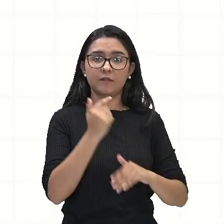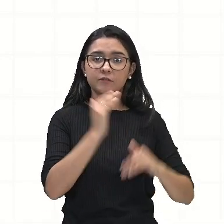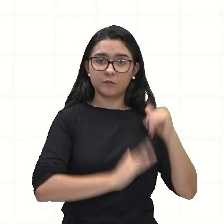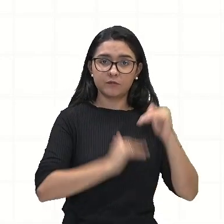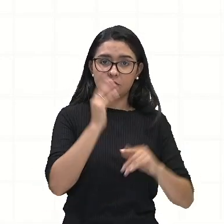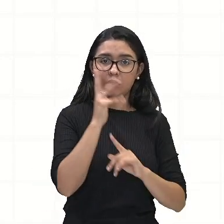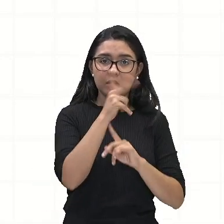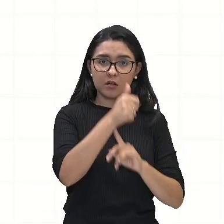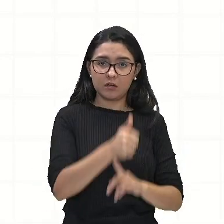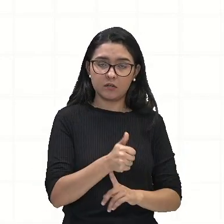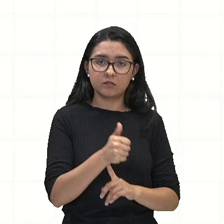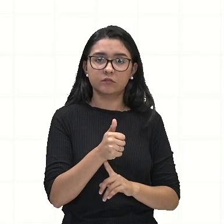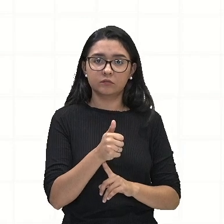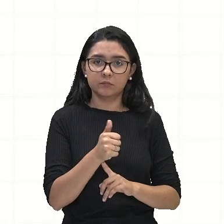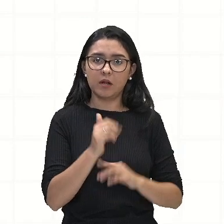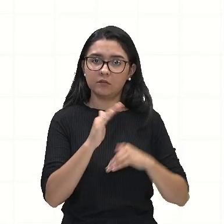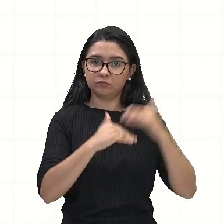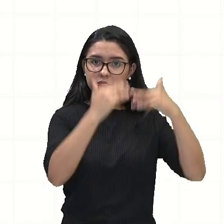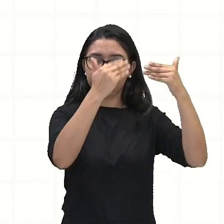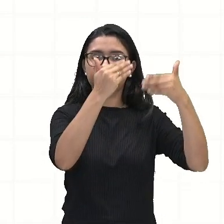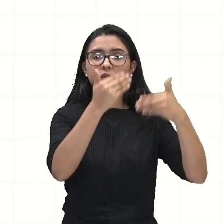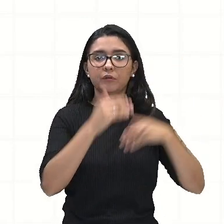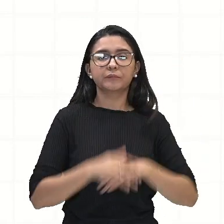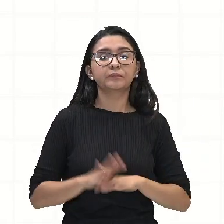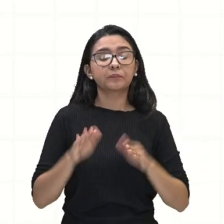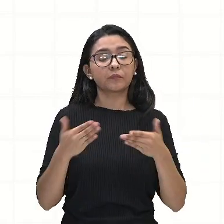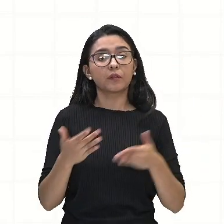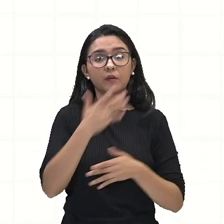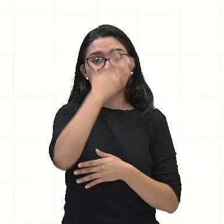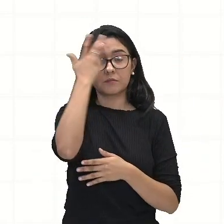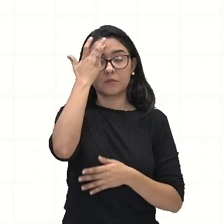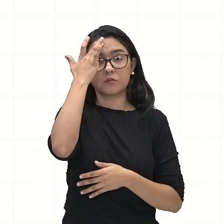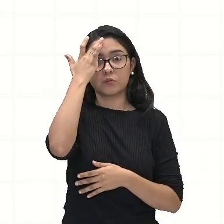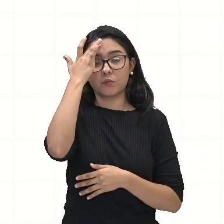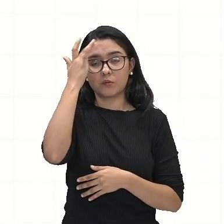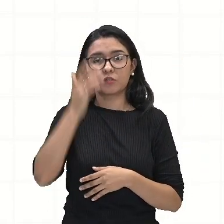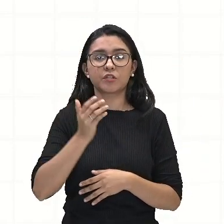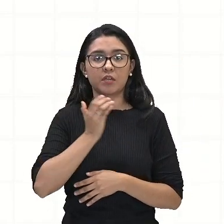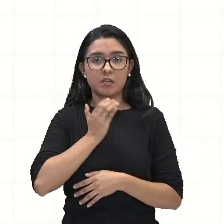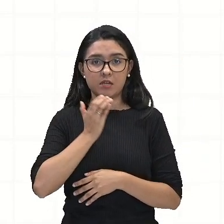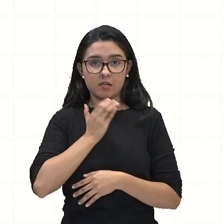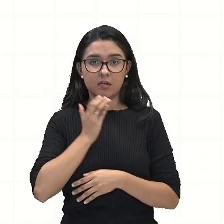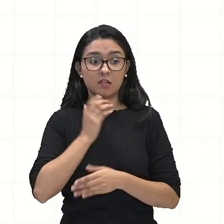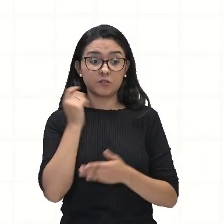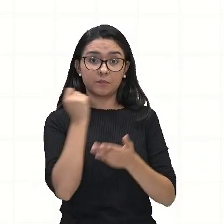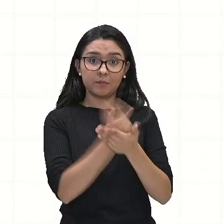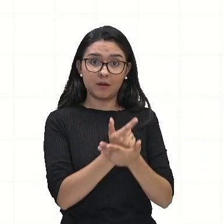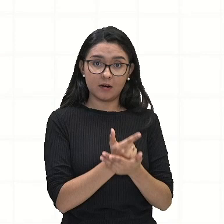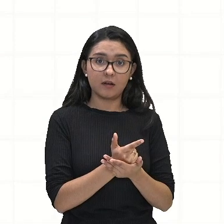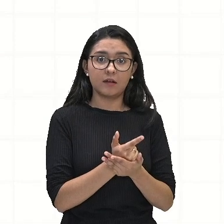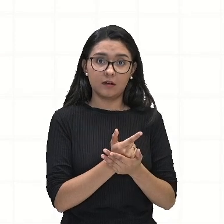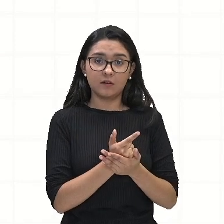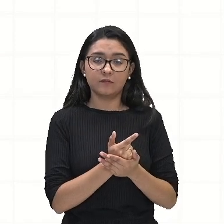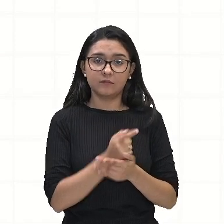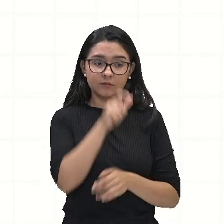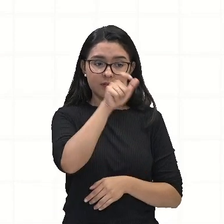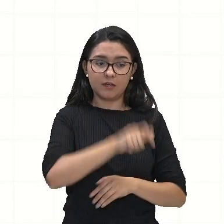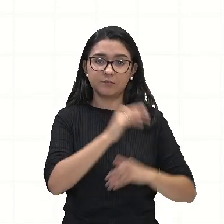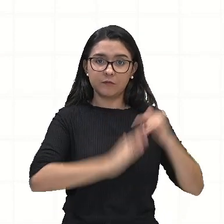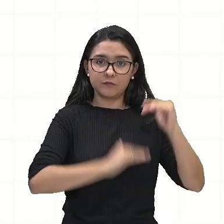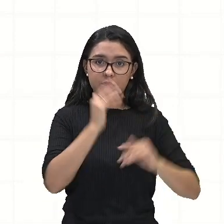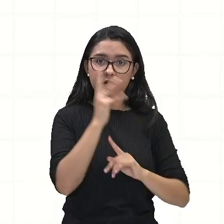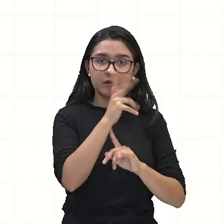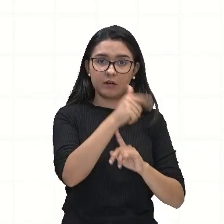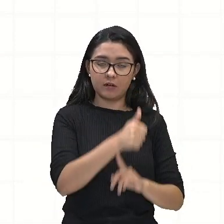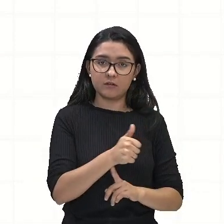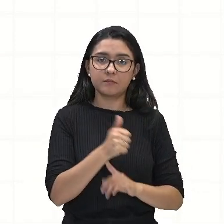para ter mais prestígio. Então, as pessoas ricas, elas pagavam os artistas para poder terem obras de arte